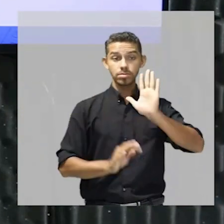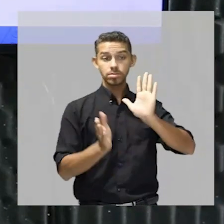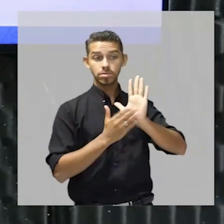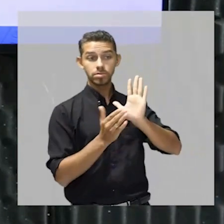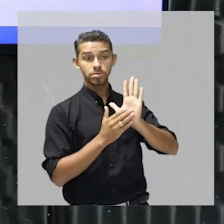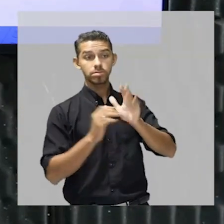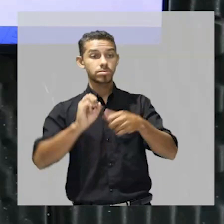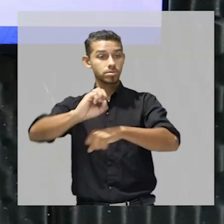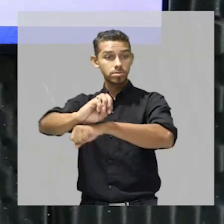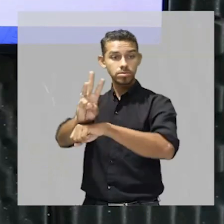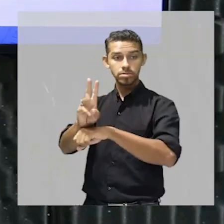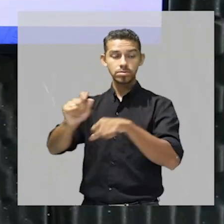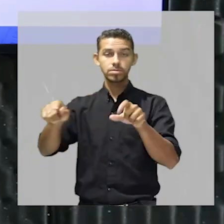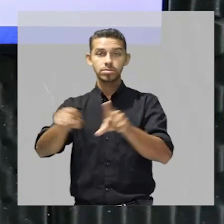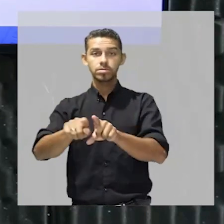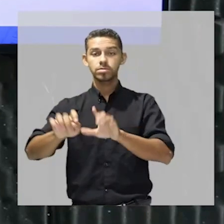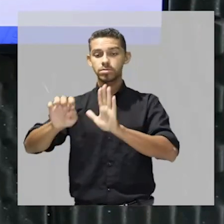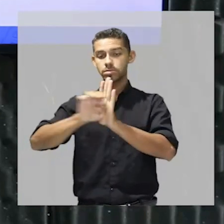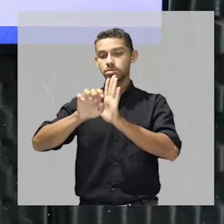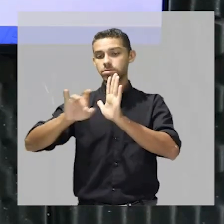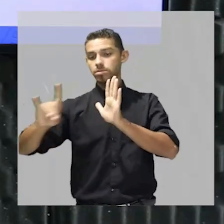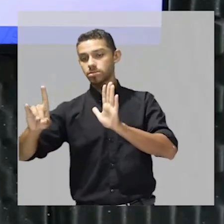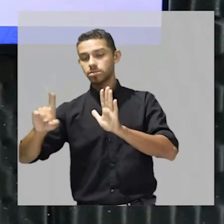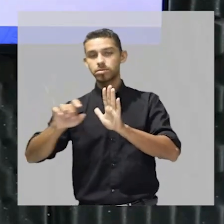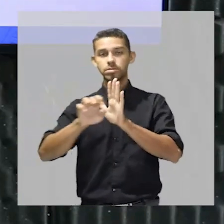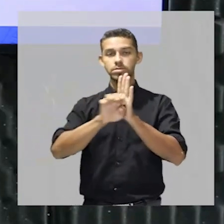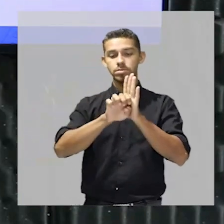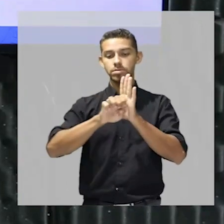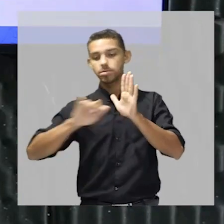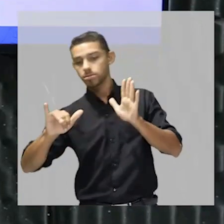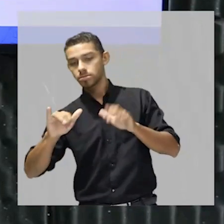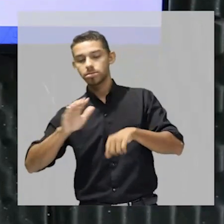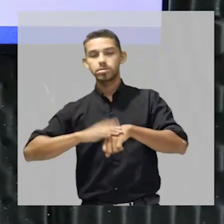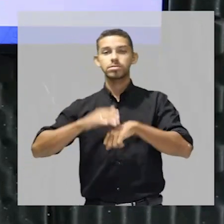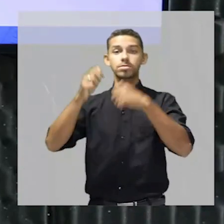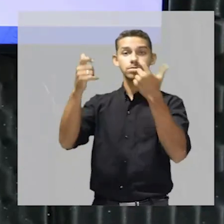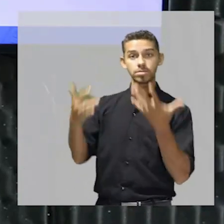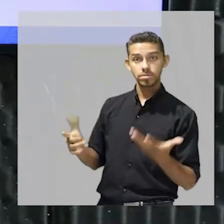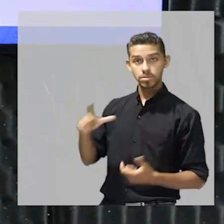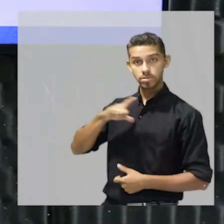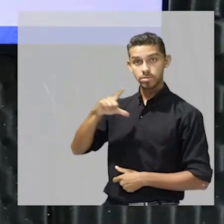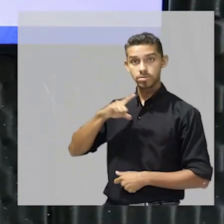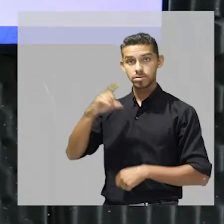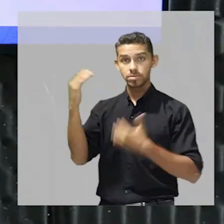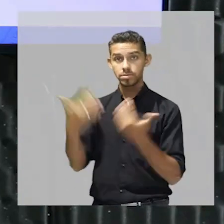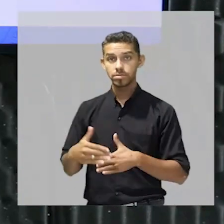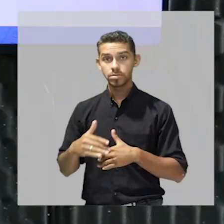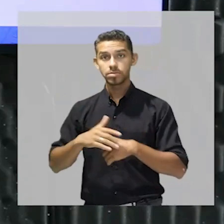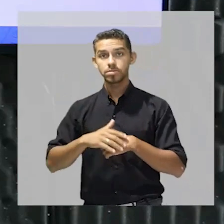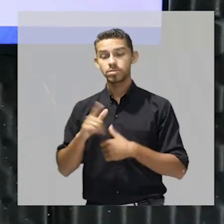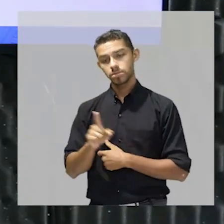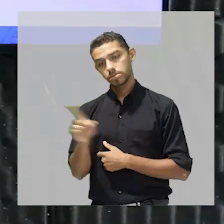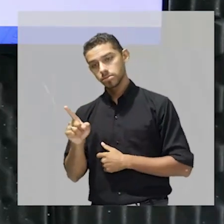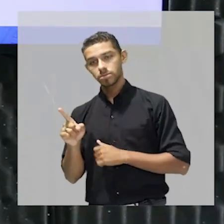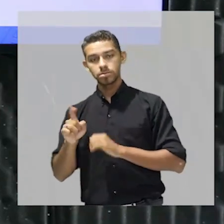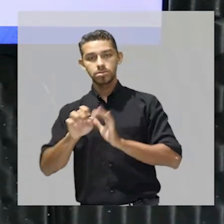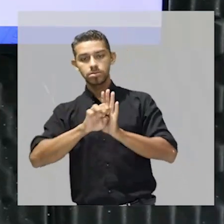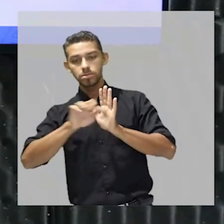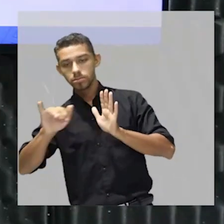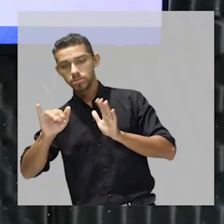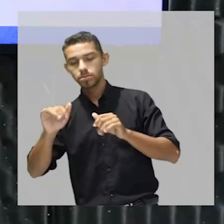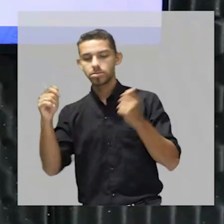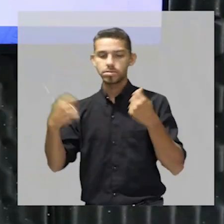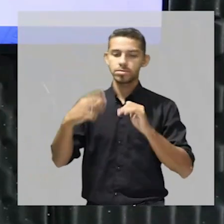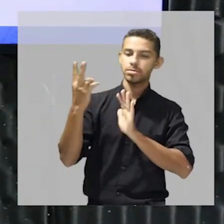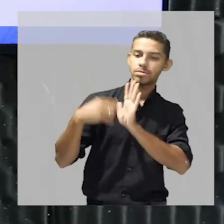o próprio edital sugere né sugere não ele diz assim ó a obra você a prova vai ser baseada nessas obras Então